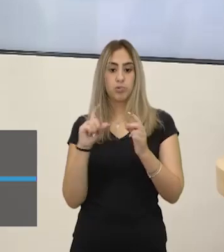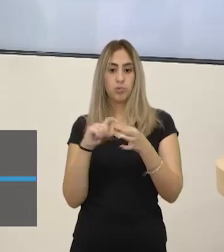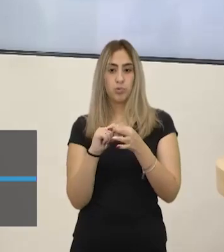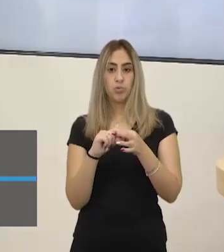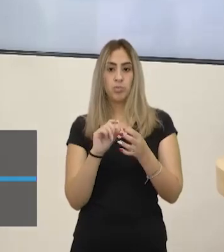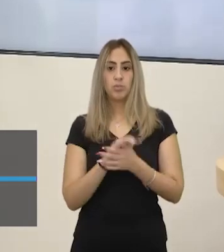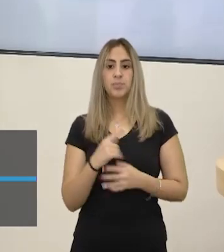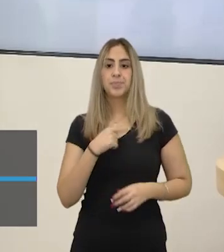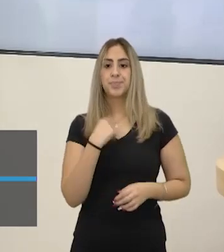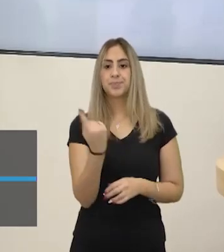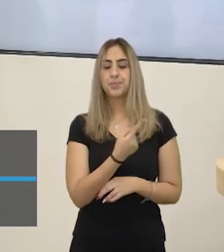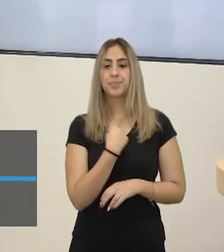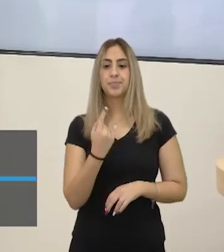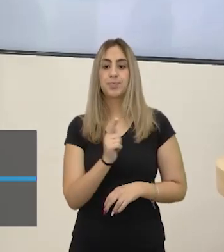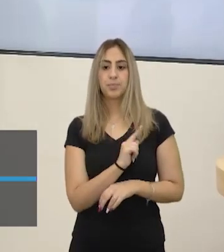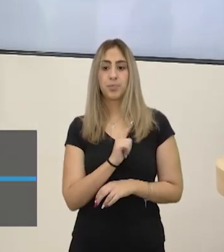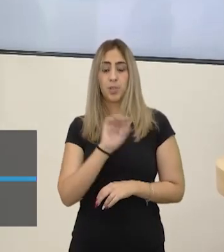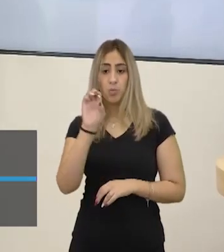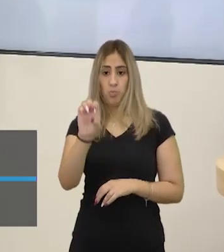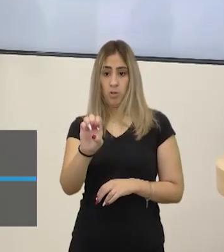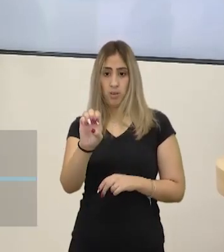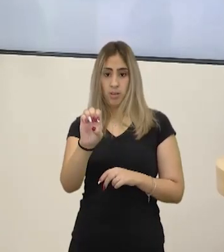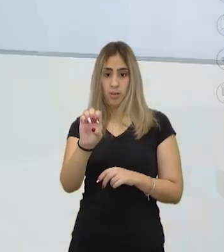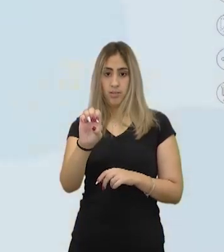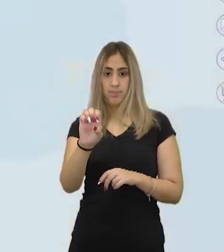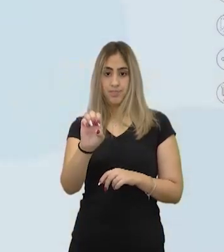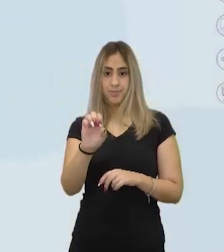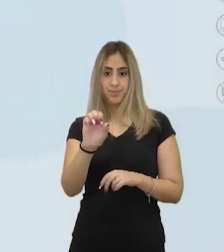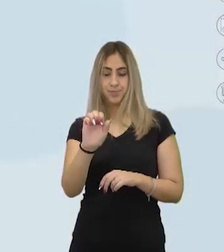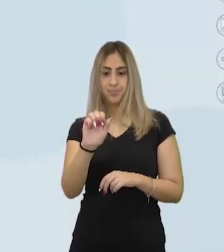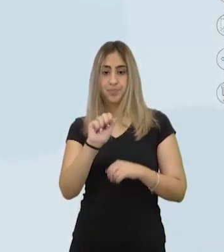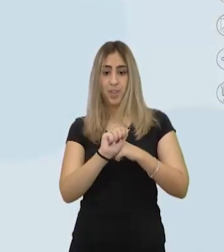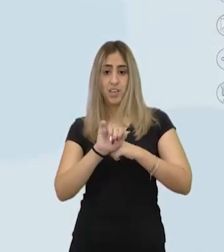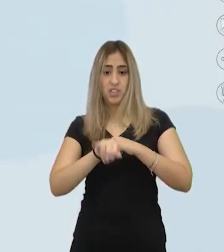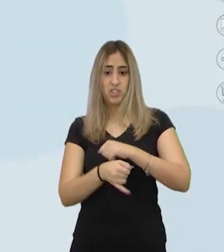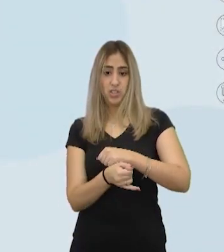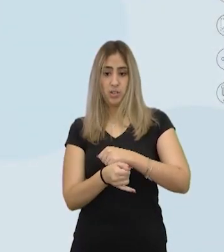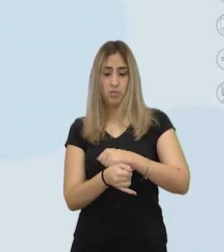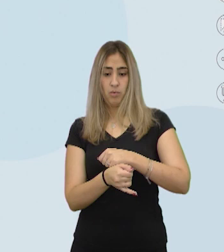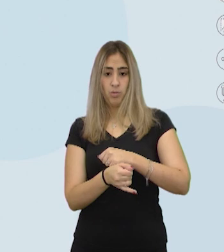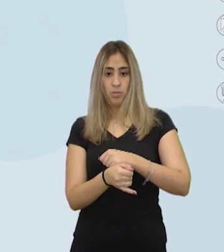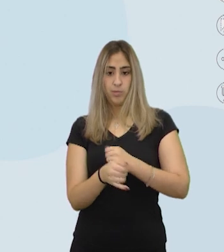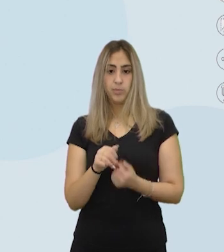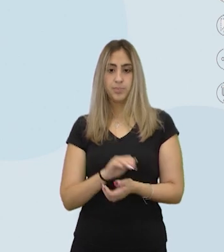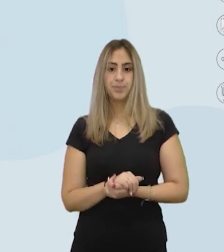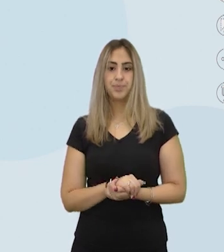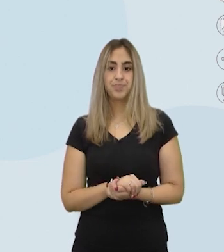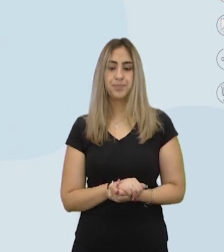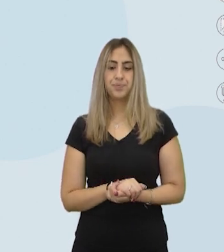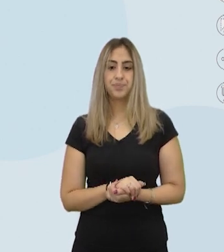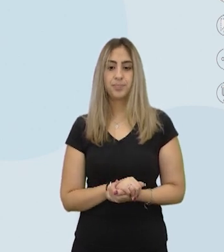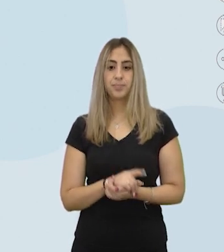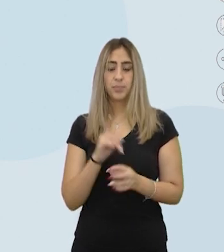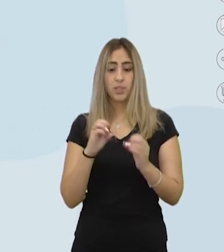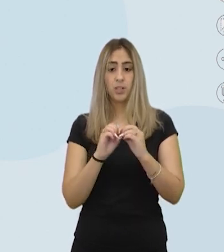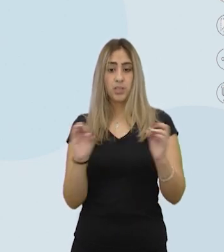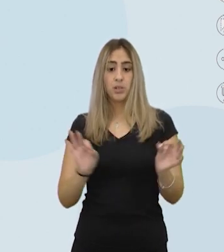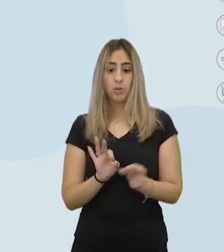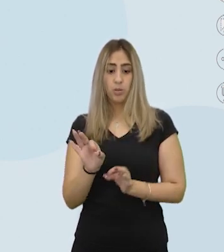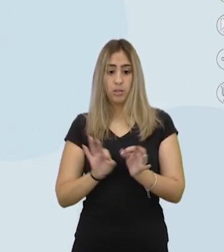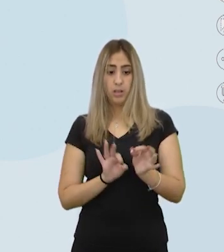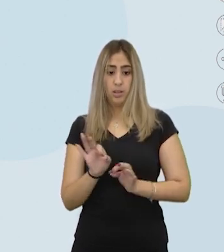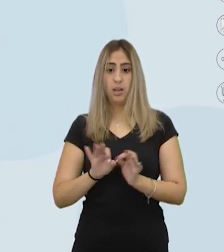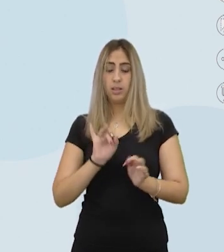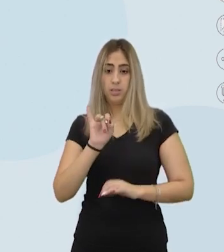segundo caso, nós temos de novo o ezinho, que é aditivo, né? Então a gente vai falar que ela é uma oração coordenada